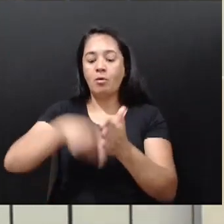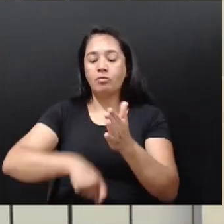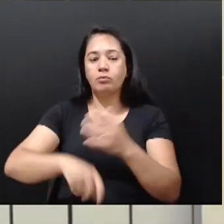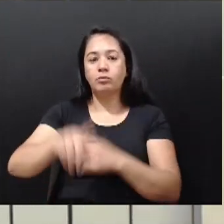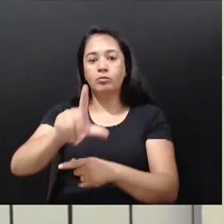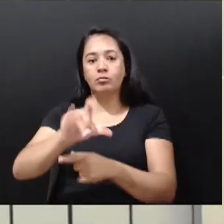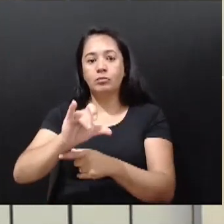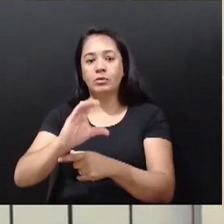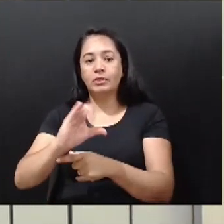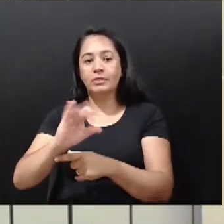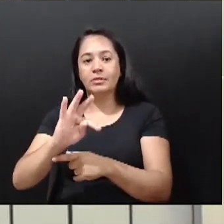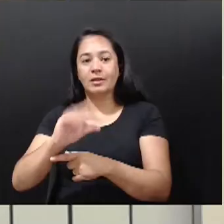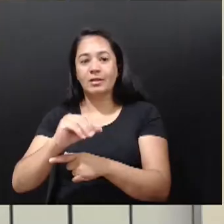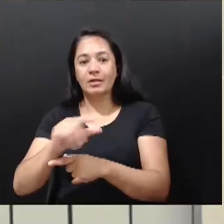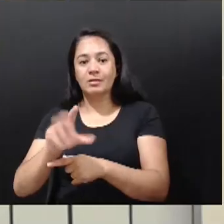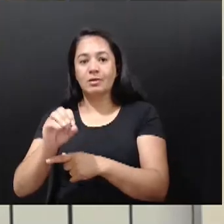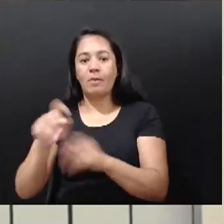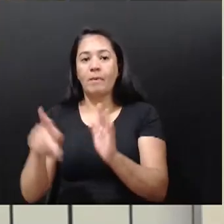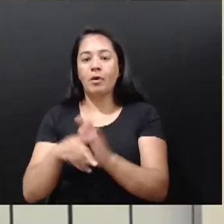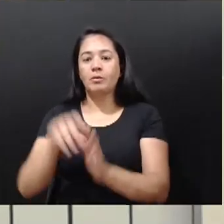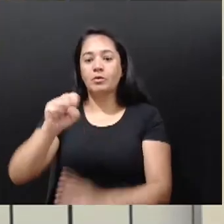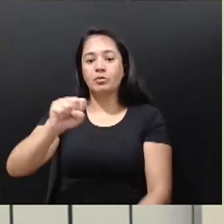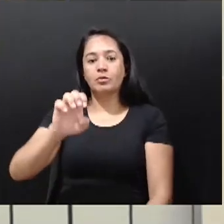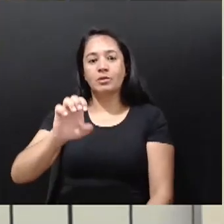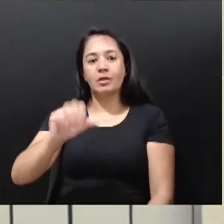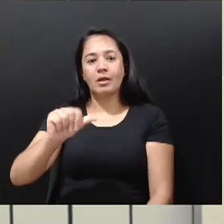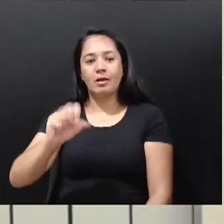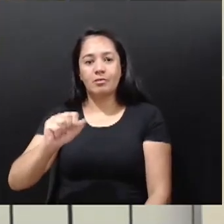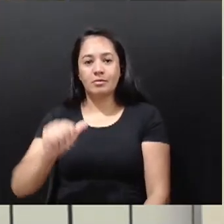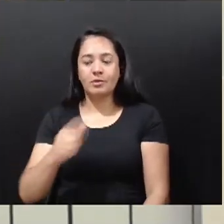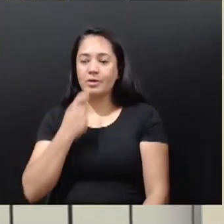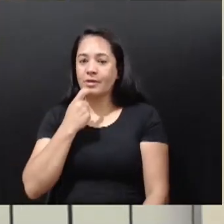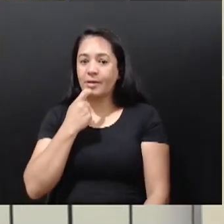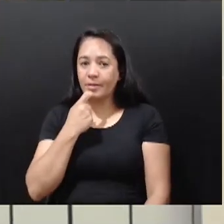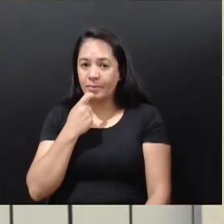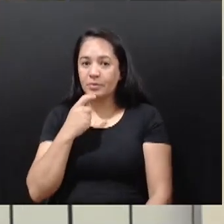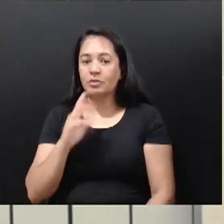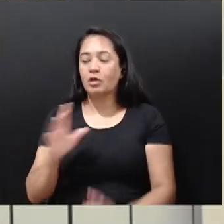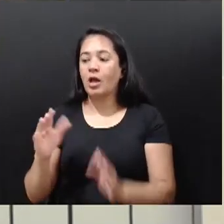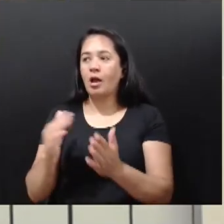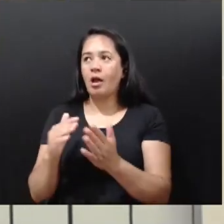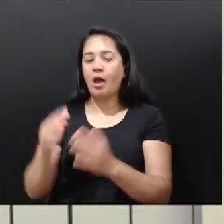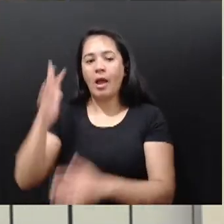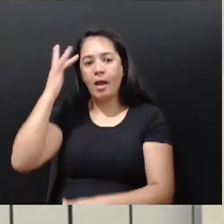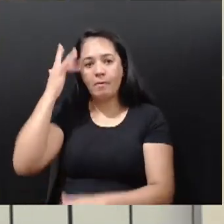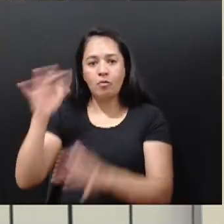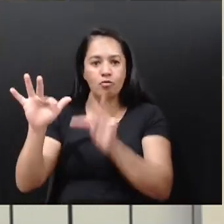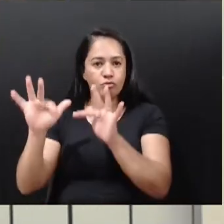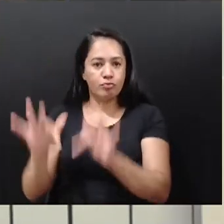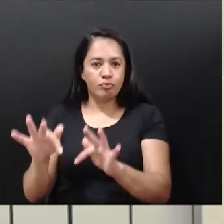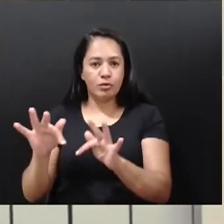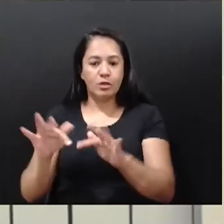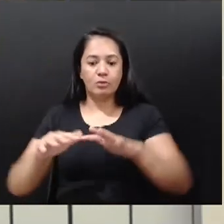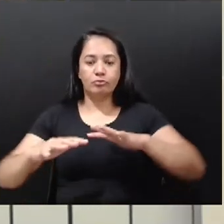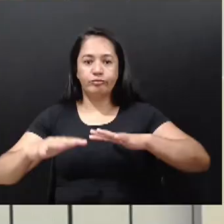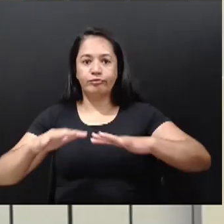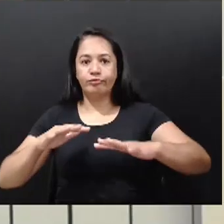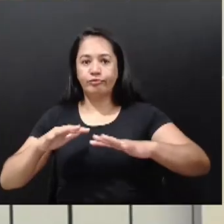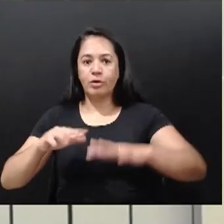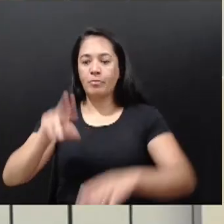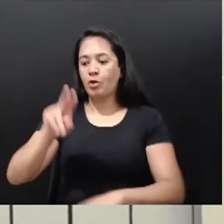flores da Ceasa Campinas. O pregão eletrônico termina, portanto, amanhã e a disputa pelo uso de áreas